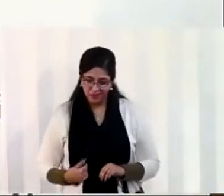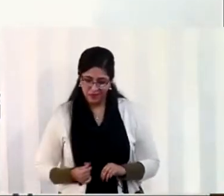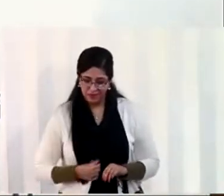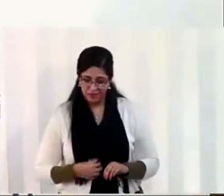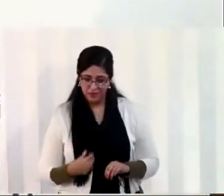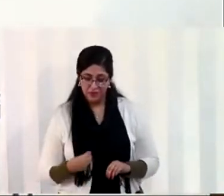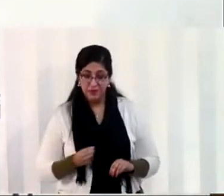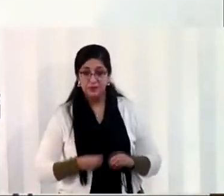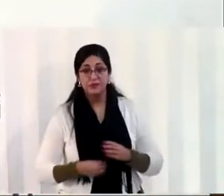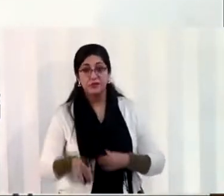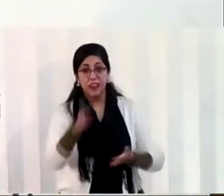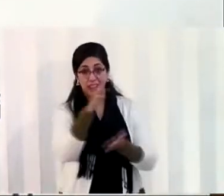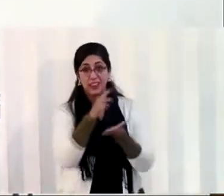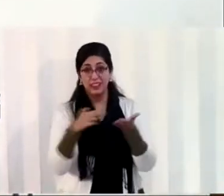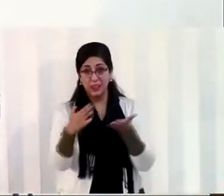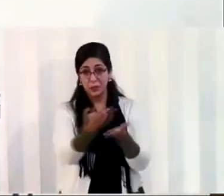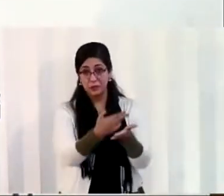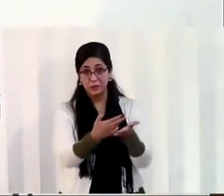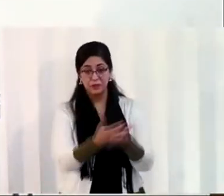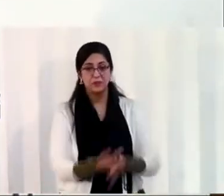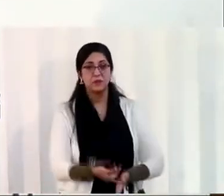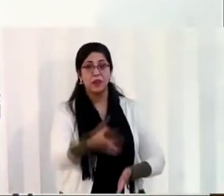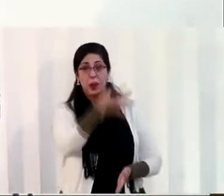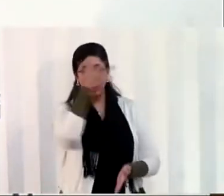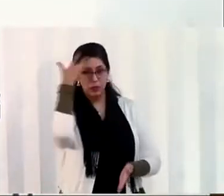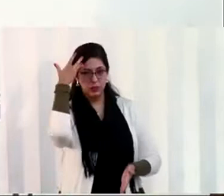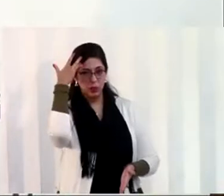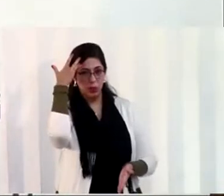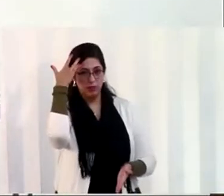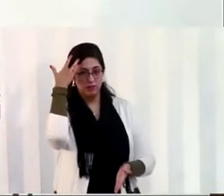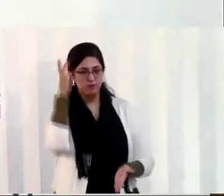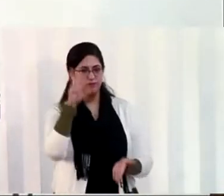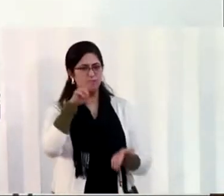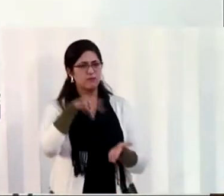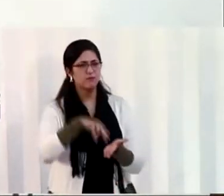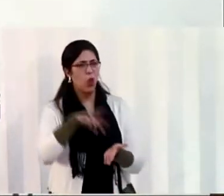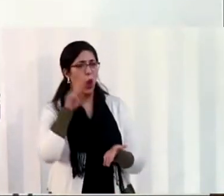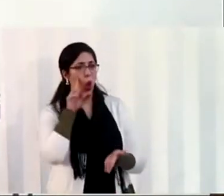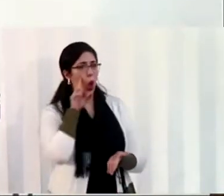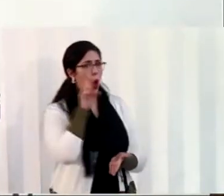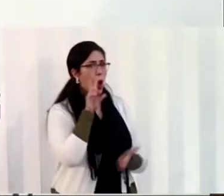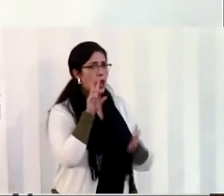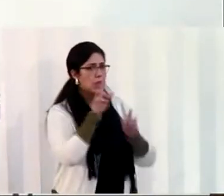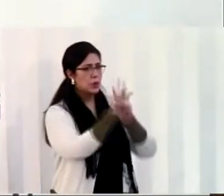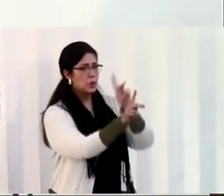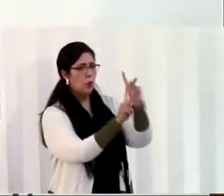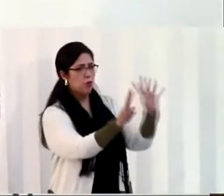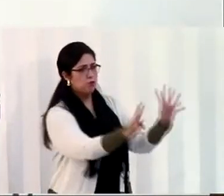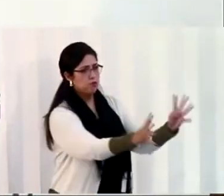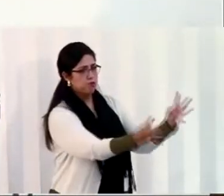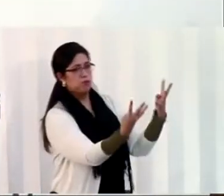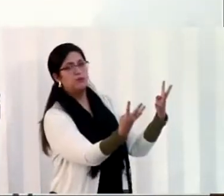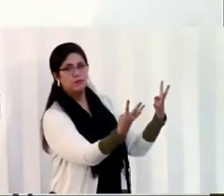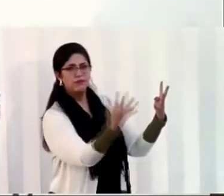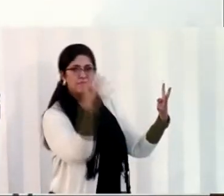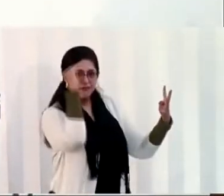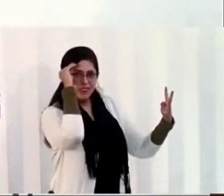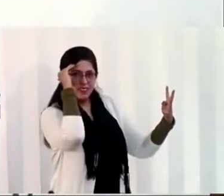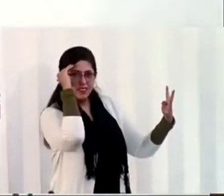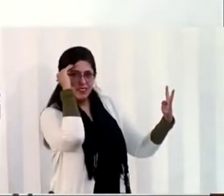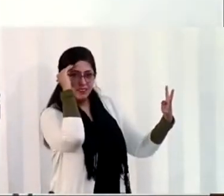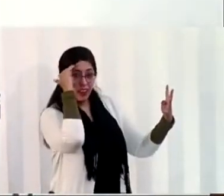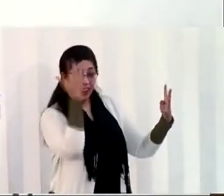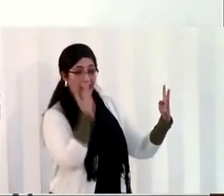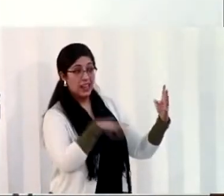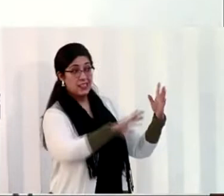desenho é de vocês olhando para uma multidão. Então o desenho é de uma pessoa olhando para uma